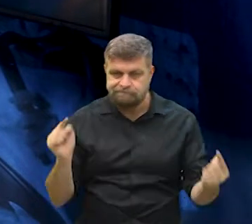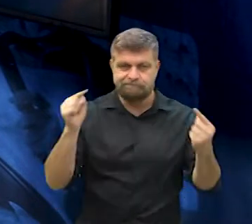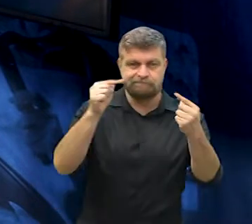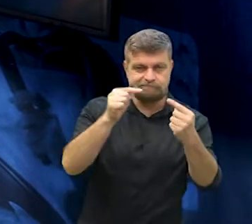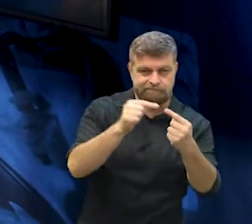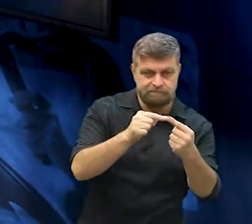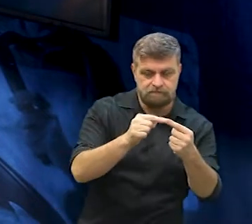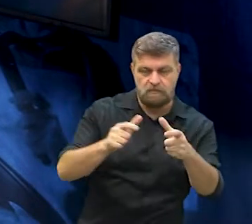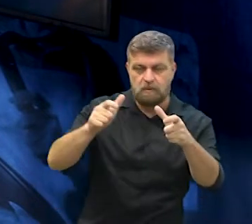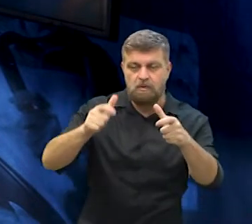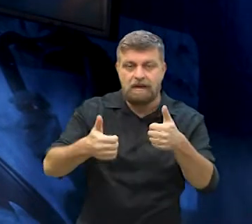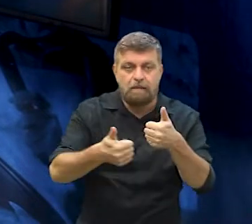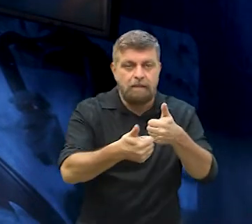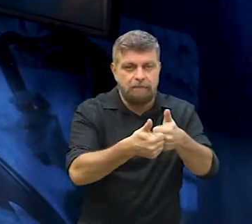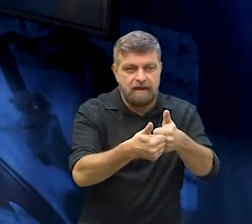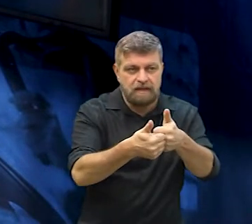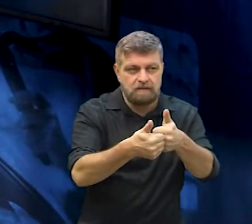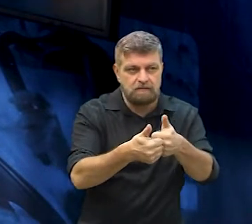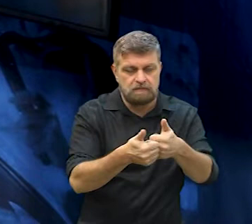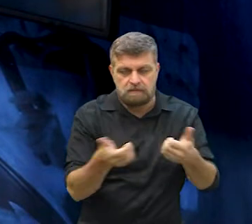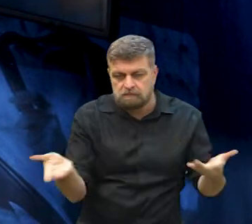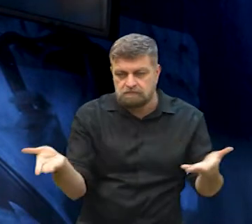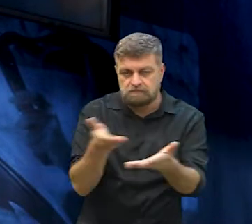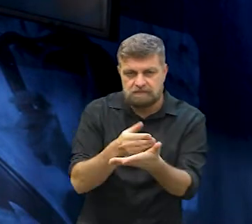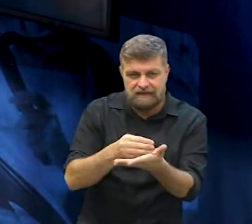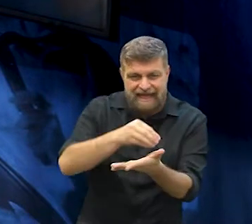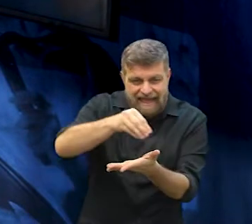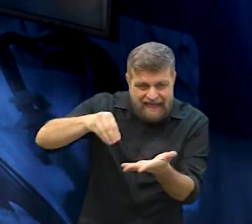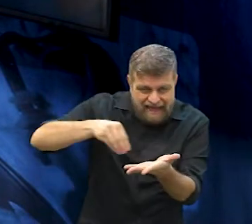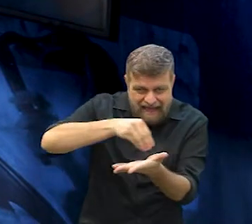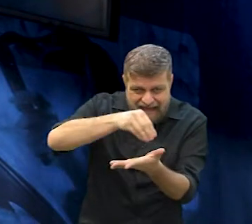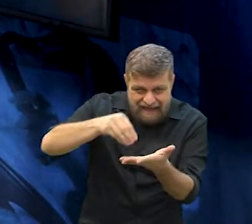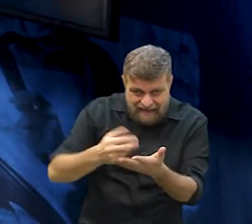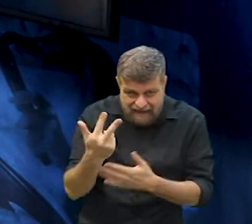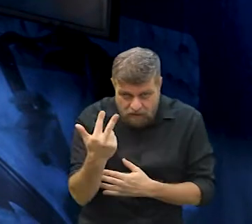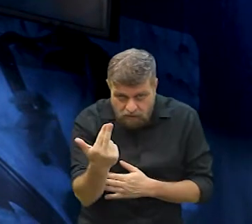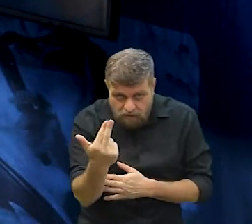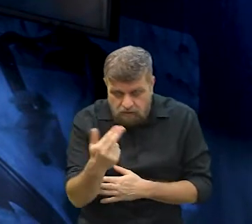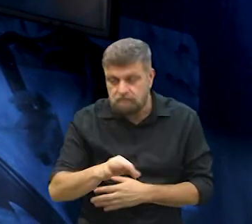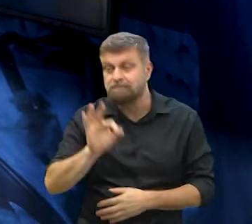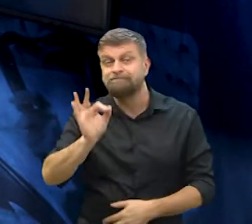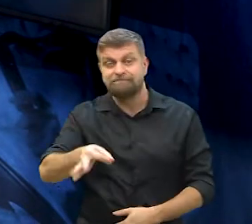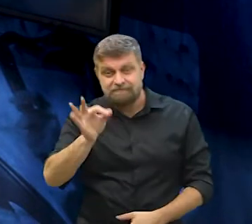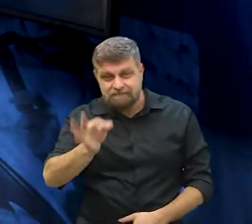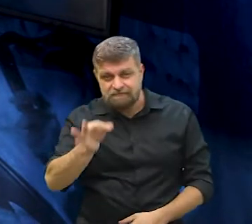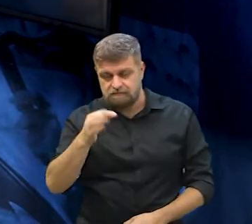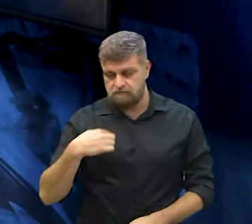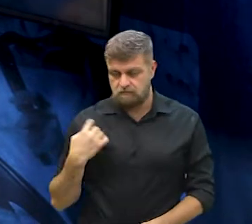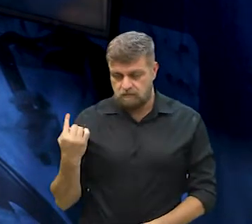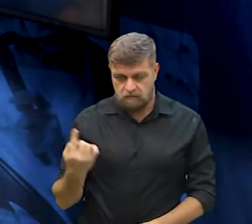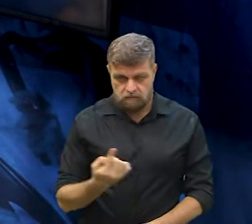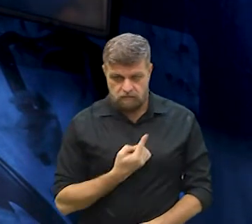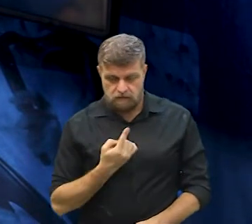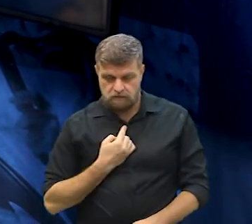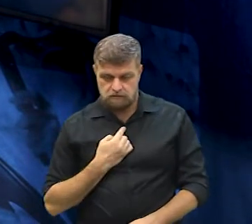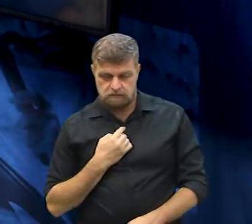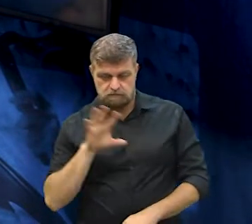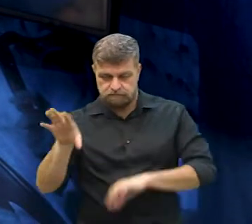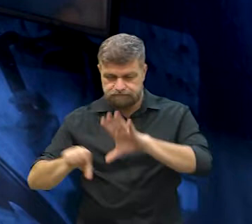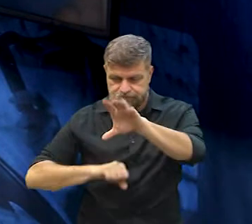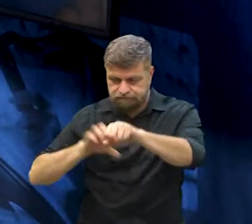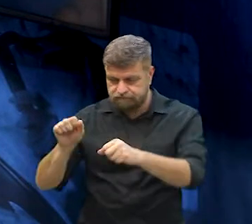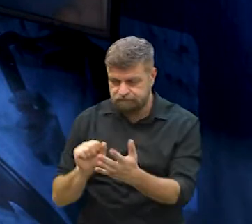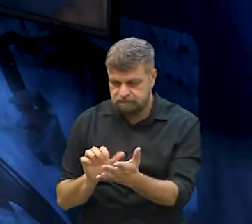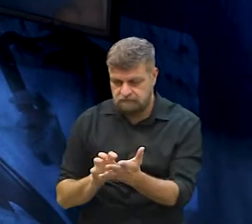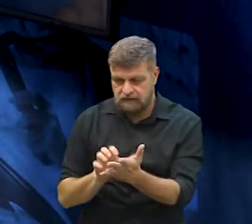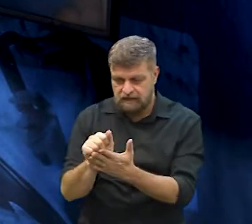local da atividade mais próximo. É um geoprocessamento, é isso? Exato, porque quando a gente coleta os